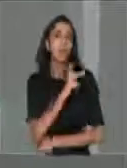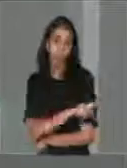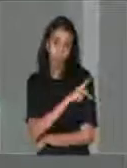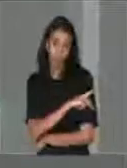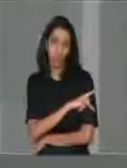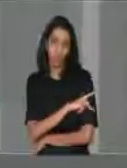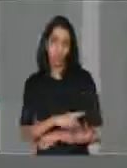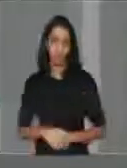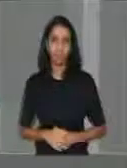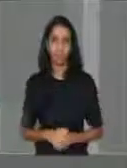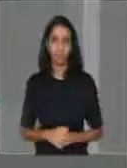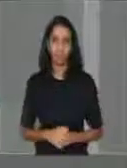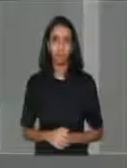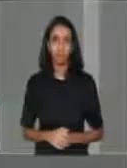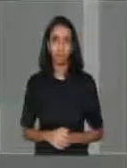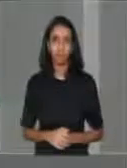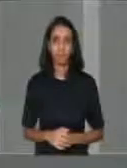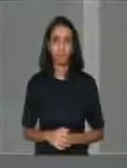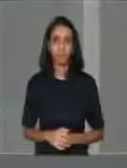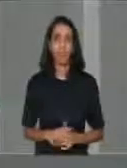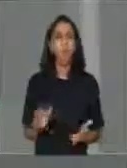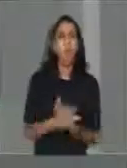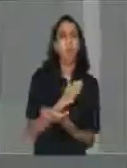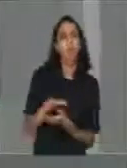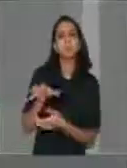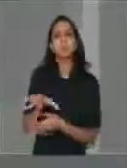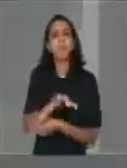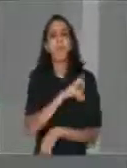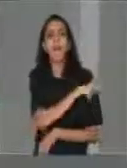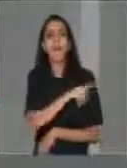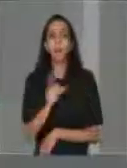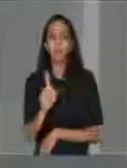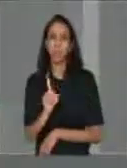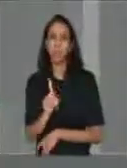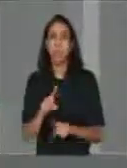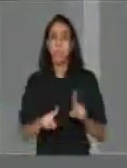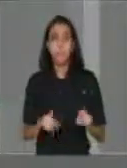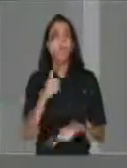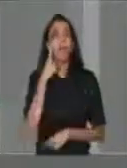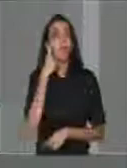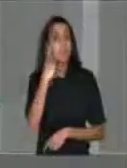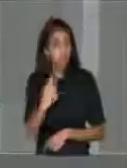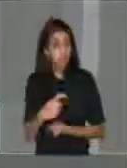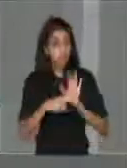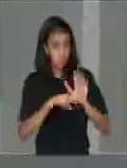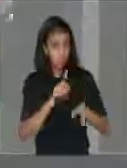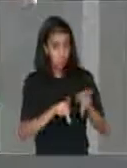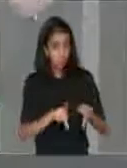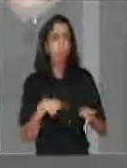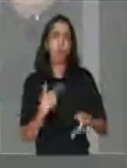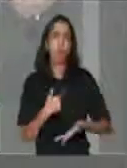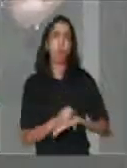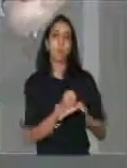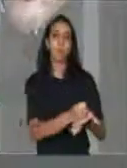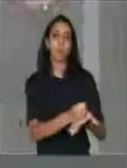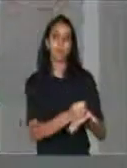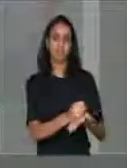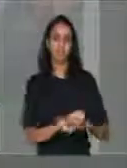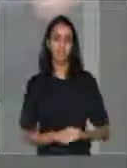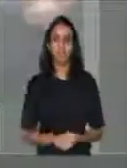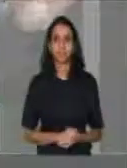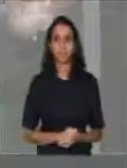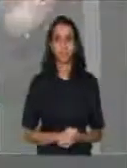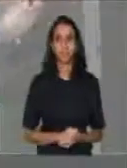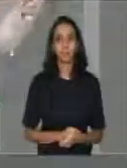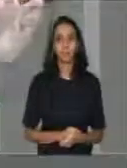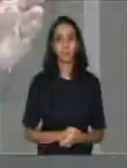Estado. Não a segmentos dele, mas aquilo que for de interesse público profundo. E mais essa coincidência